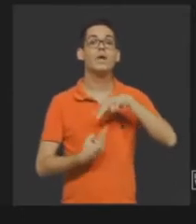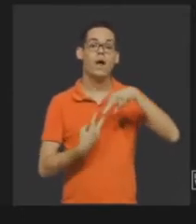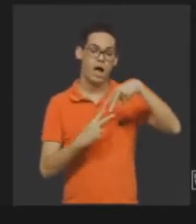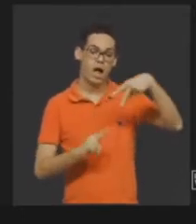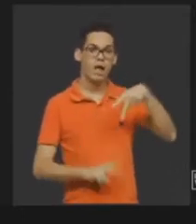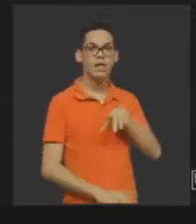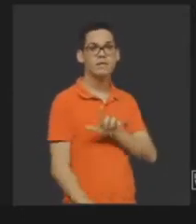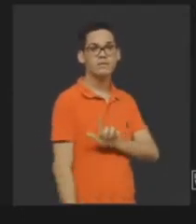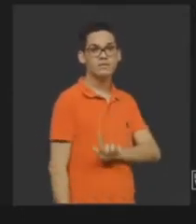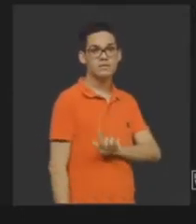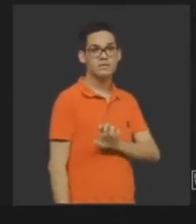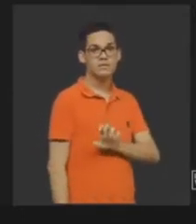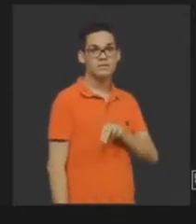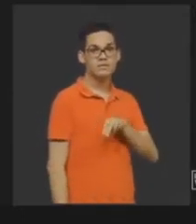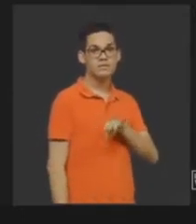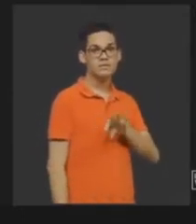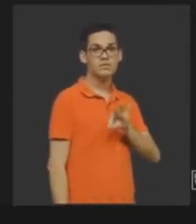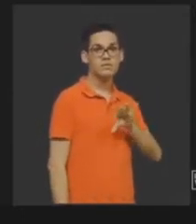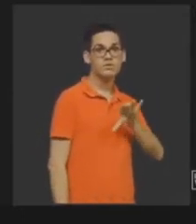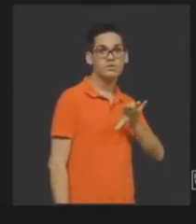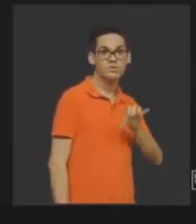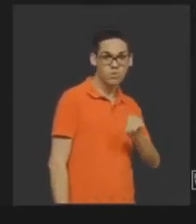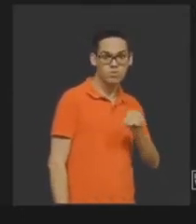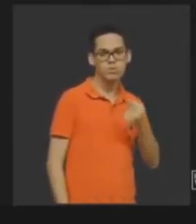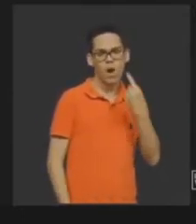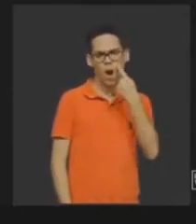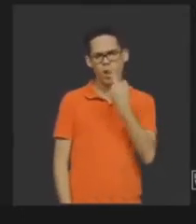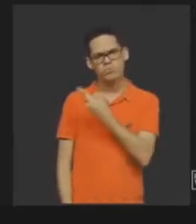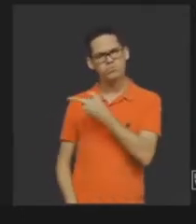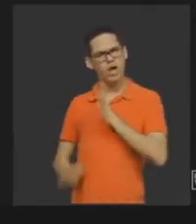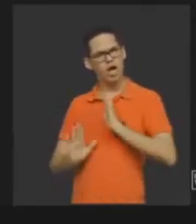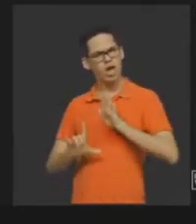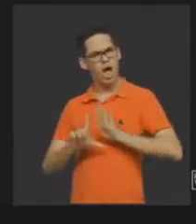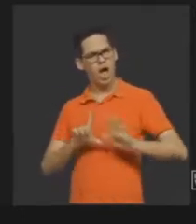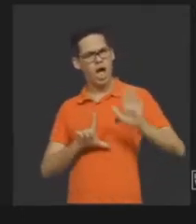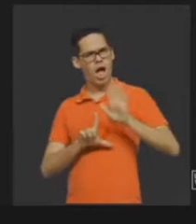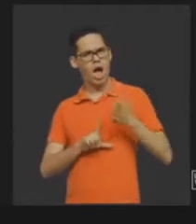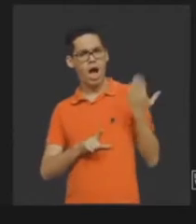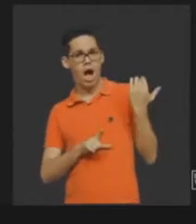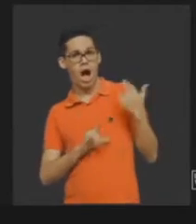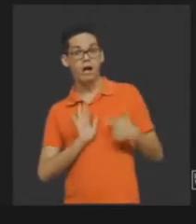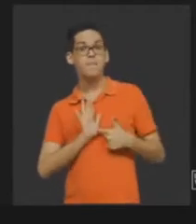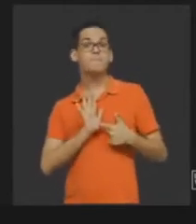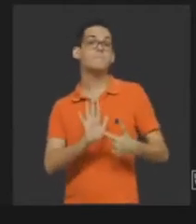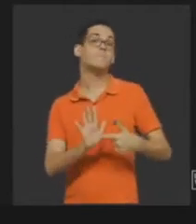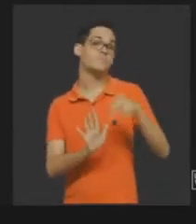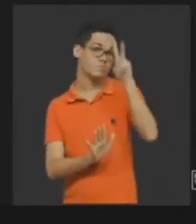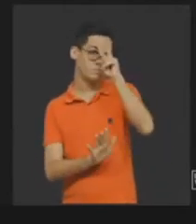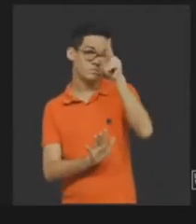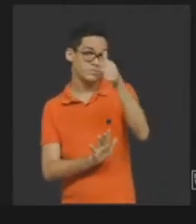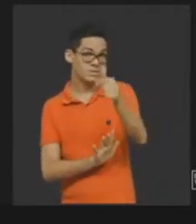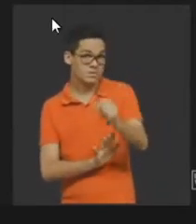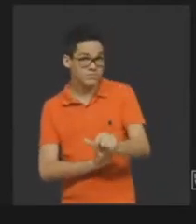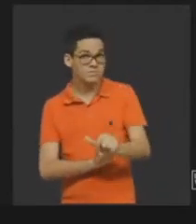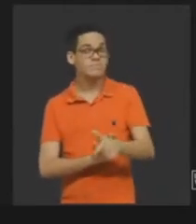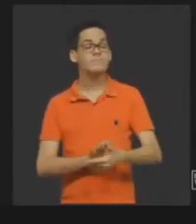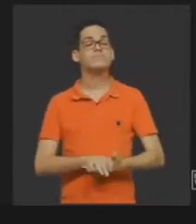que está bem no centro da célula aí, o núcleo. Eu já mostrei essa figura na outra aula, então aqui foi só para dar uma relembrada